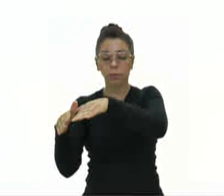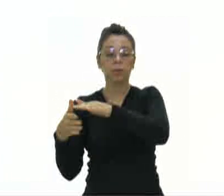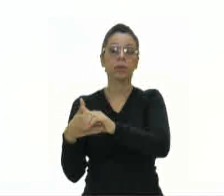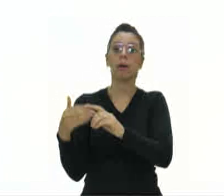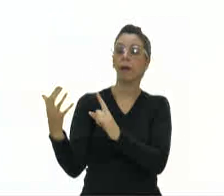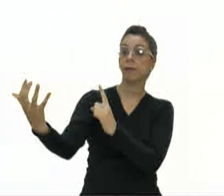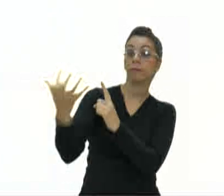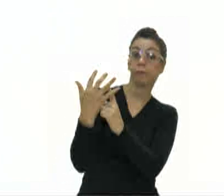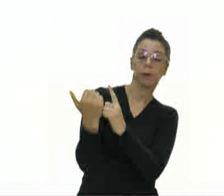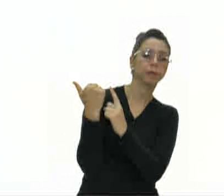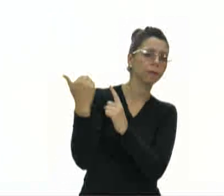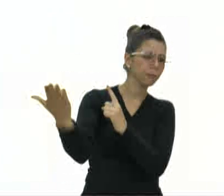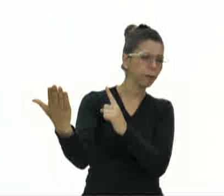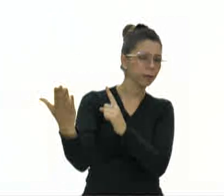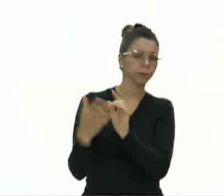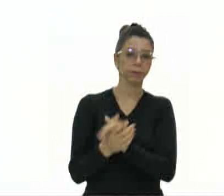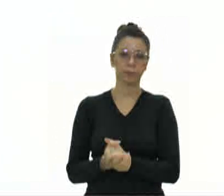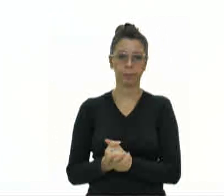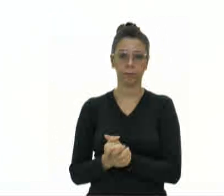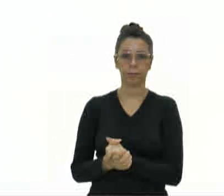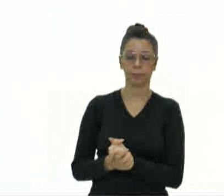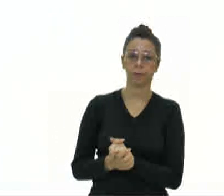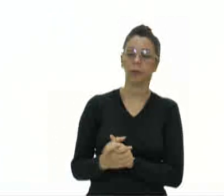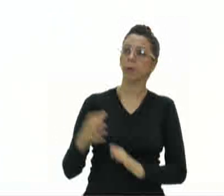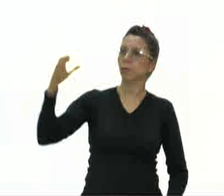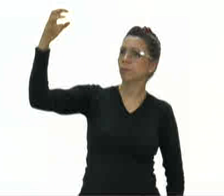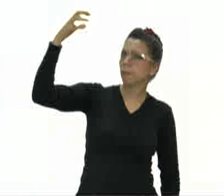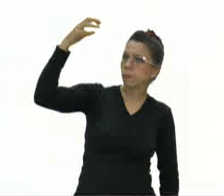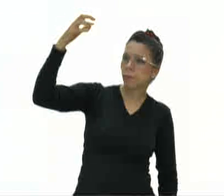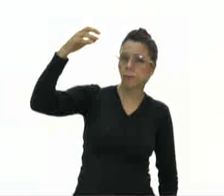E, puxa, fatores externos, chuva,